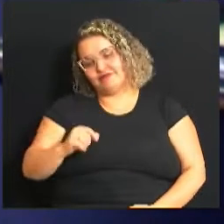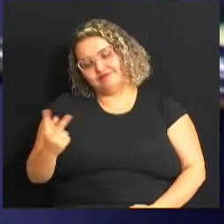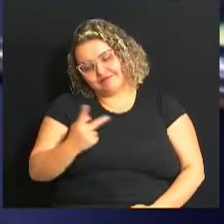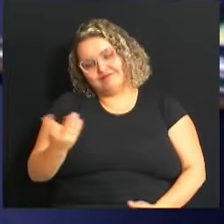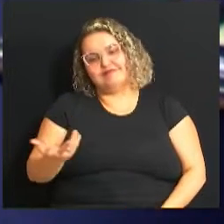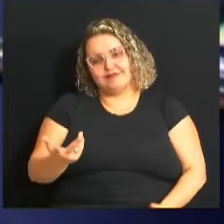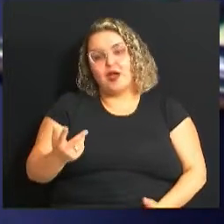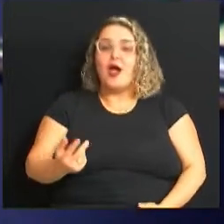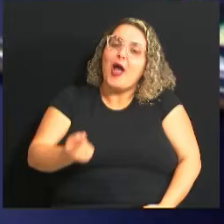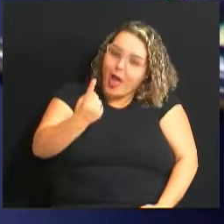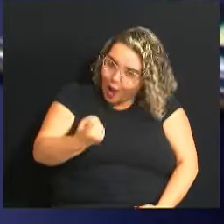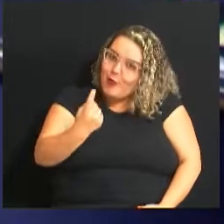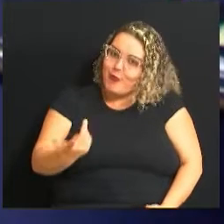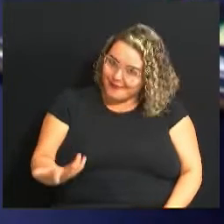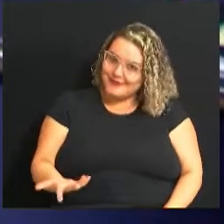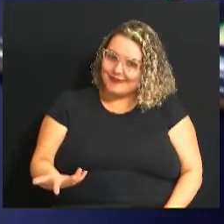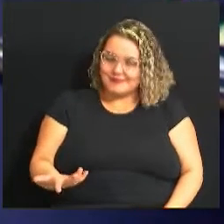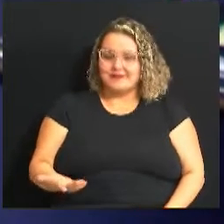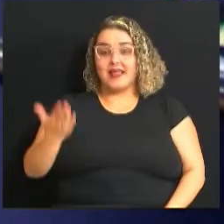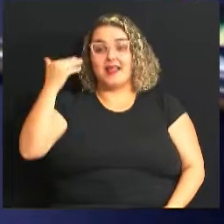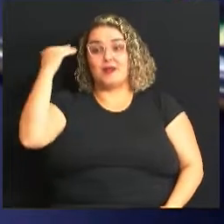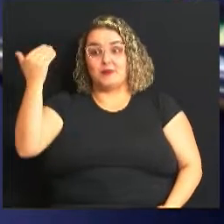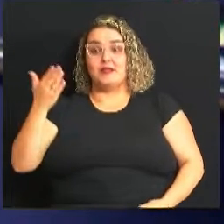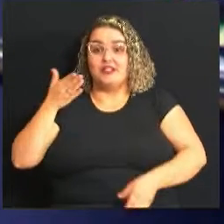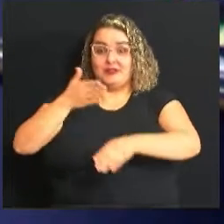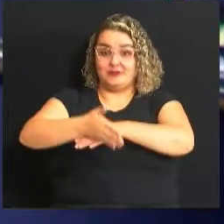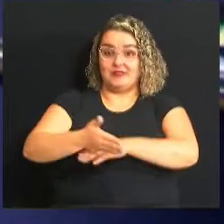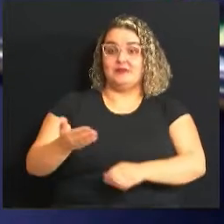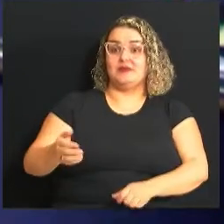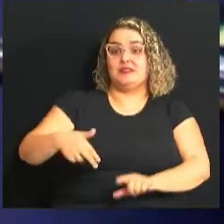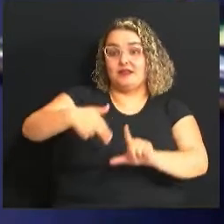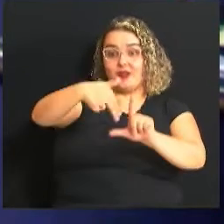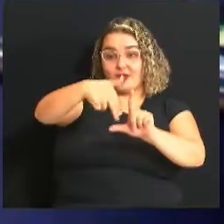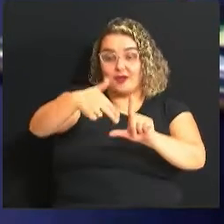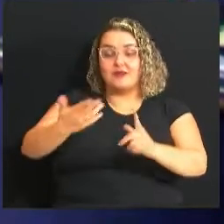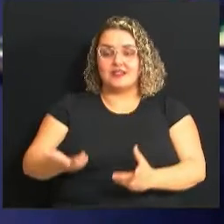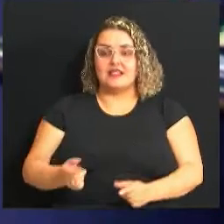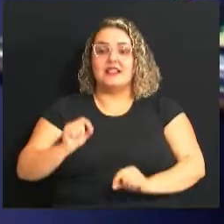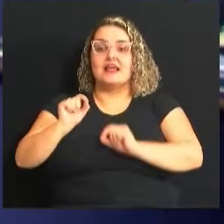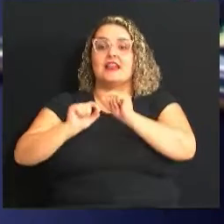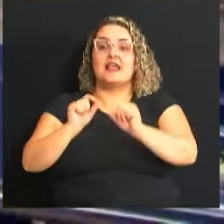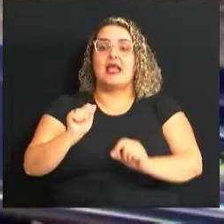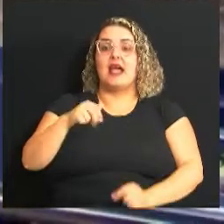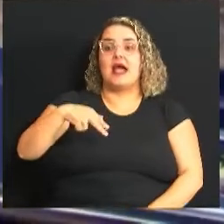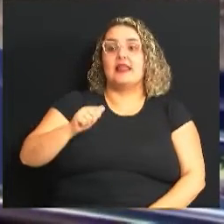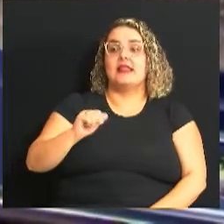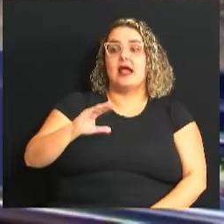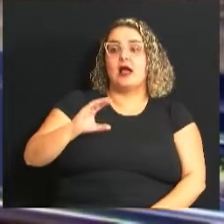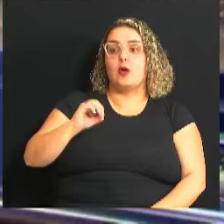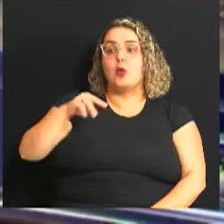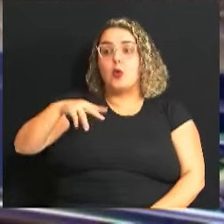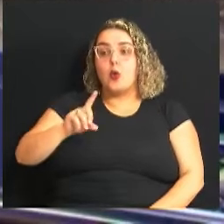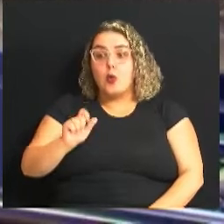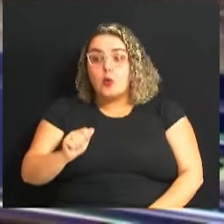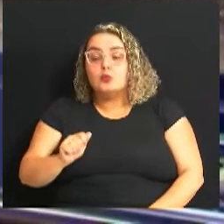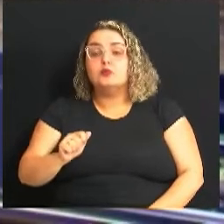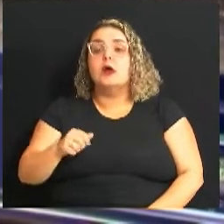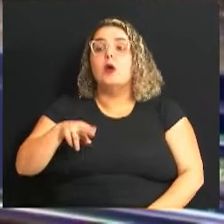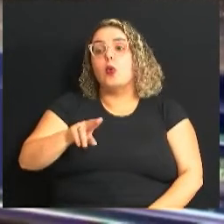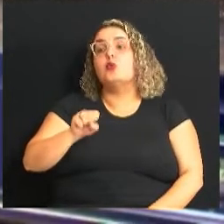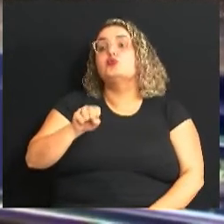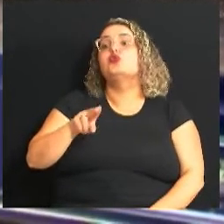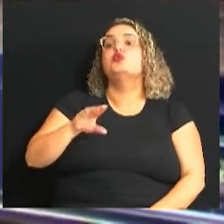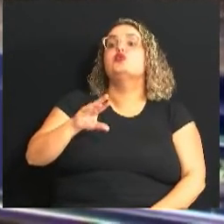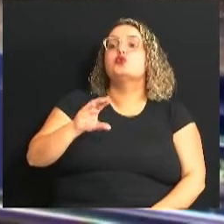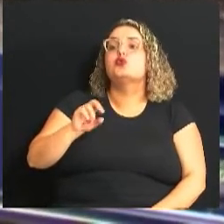nesses últimos meses pela participação na novela. Né? Então, quem é a anaconda? Quem é a sucuri? É uma cobra de porte grande.